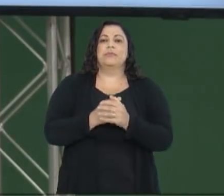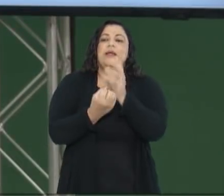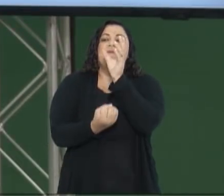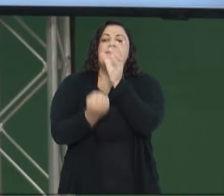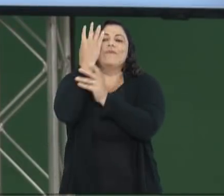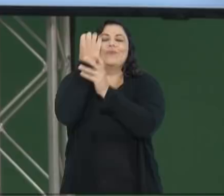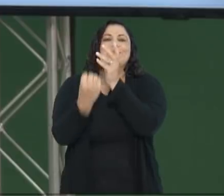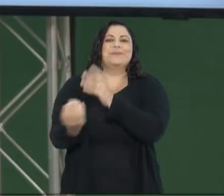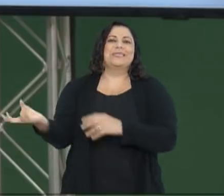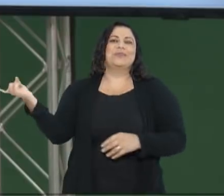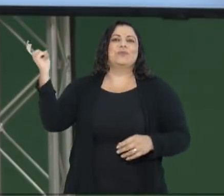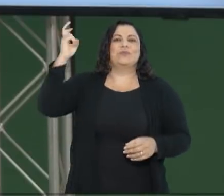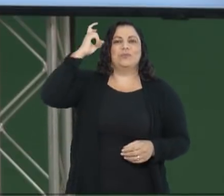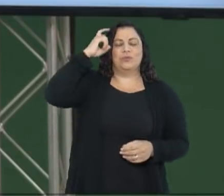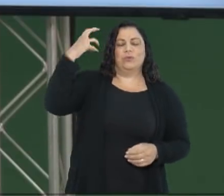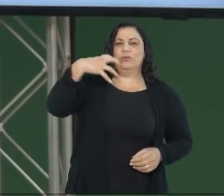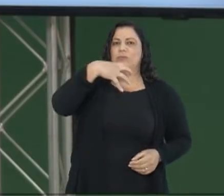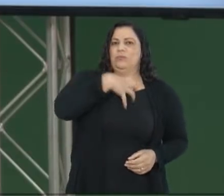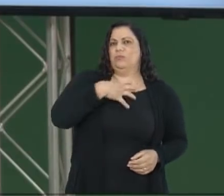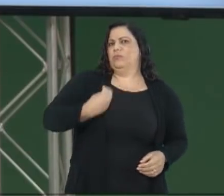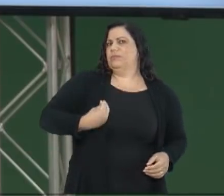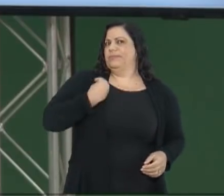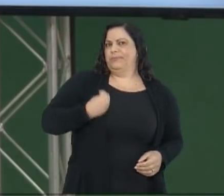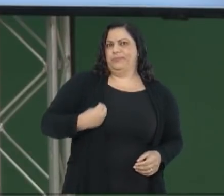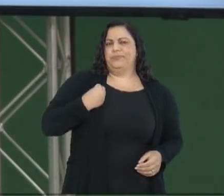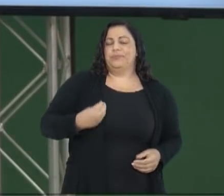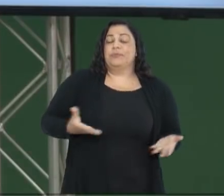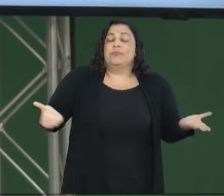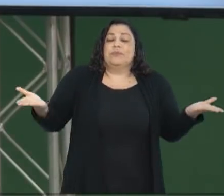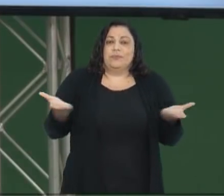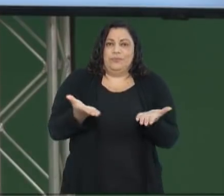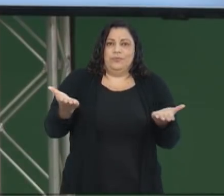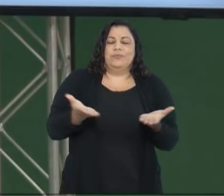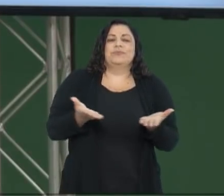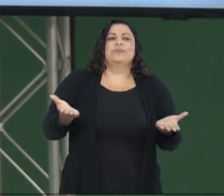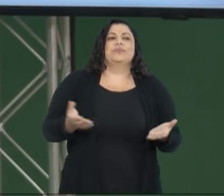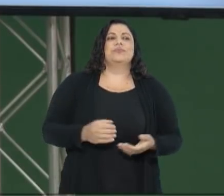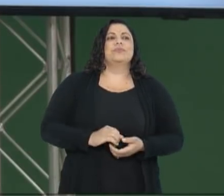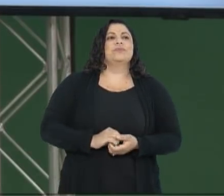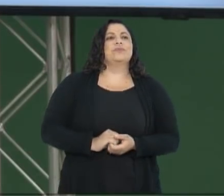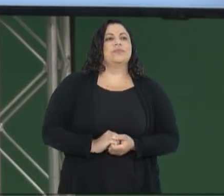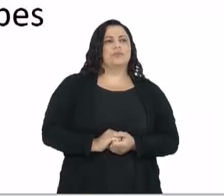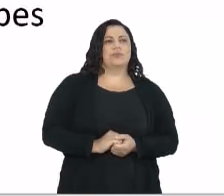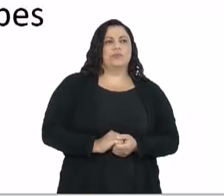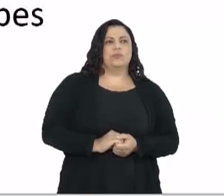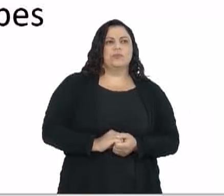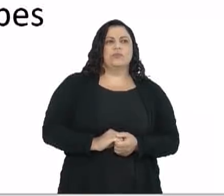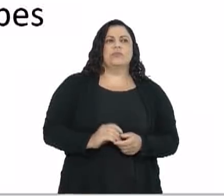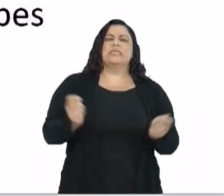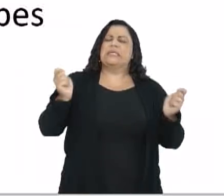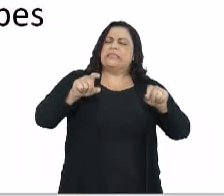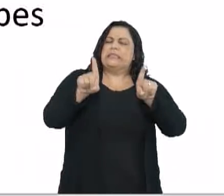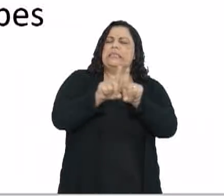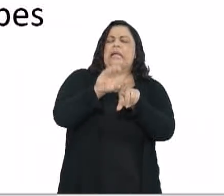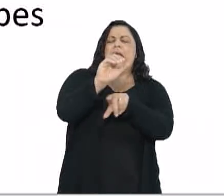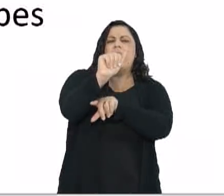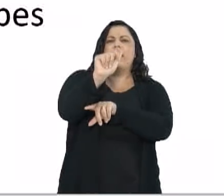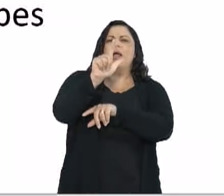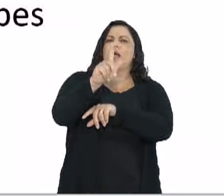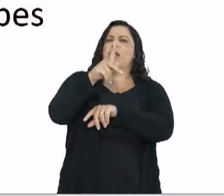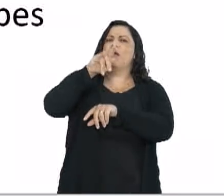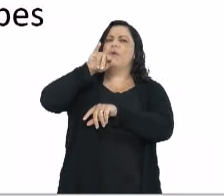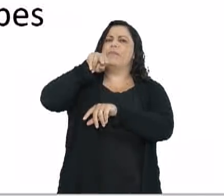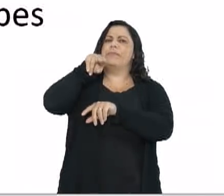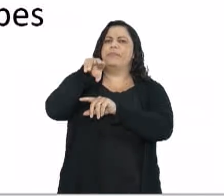de vida que são expressos na Europa hoje, certo? Aí nós vamos ter ali o alpino, na maior parte da Europa central